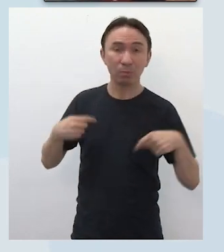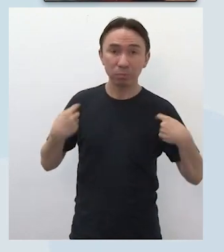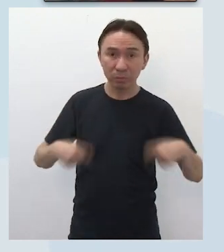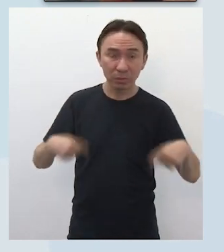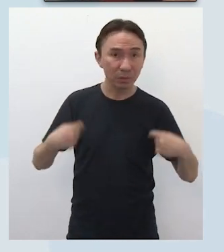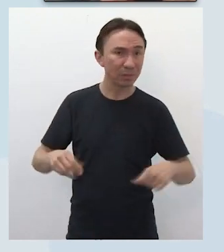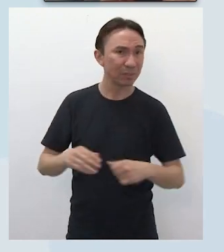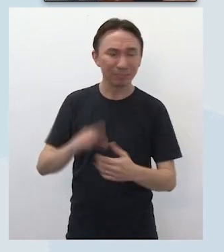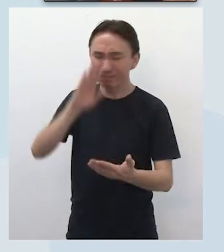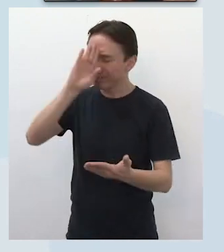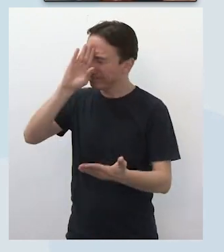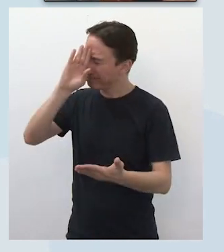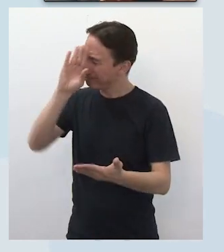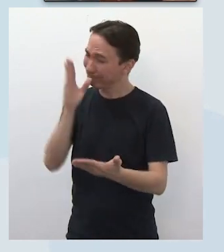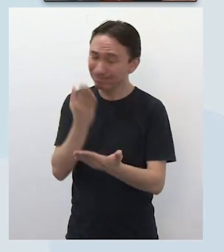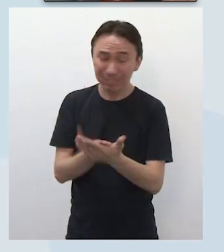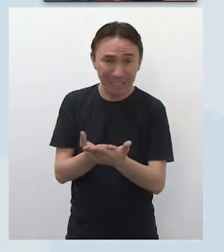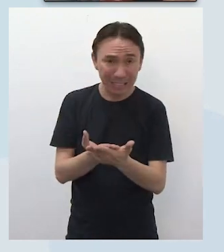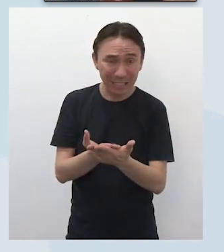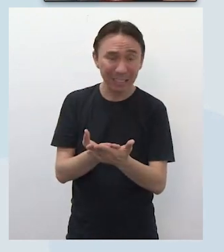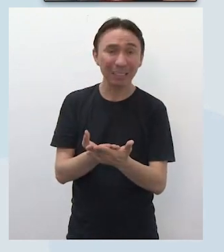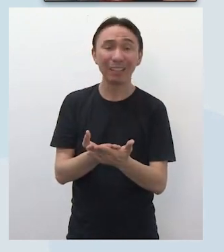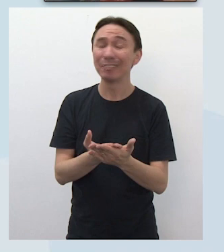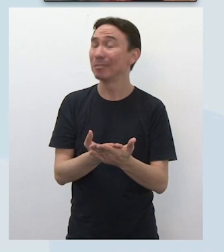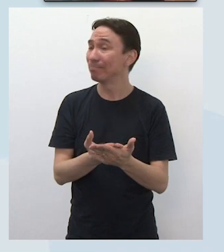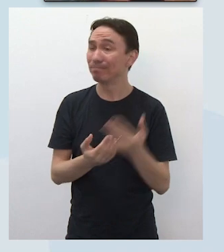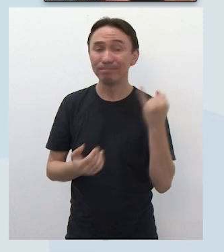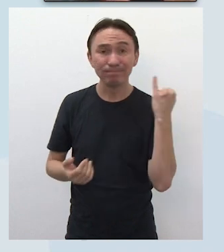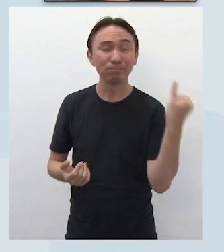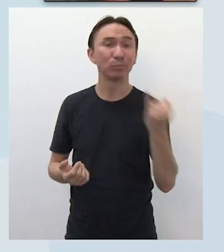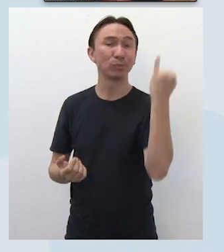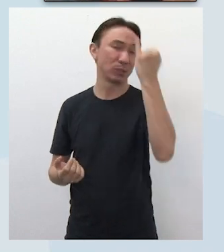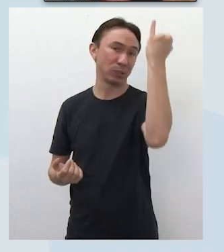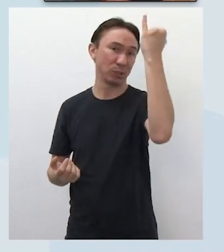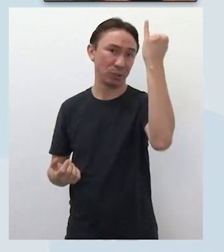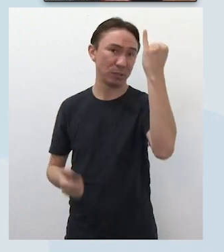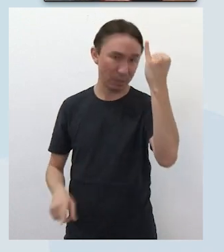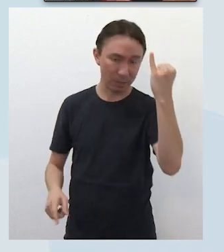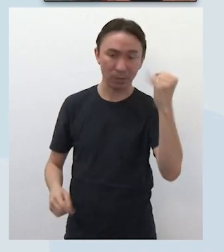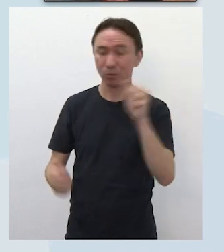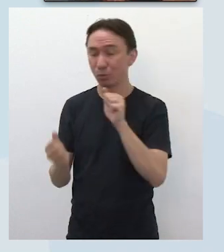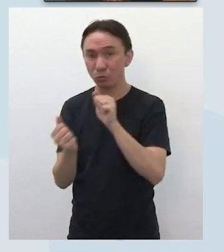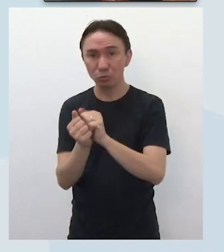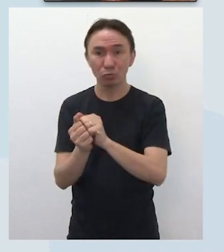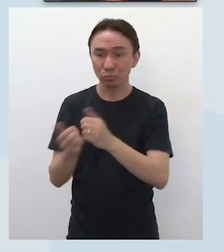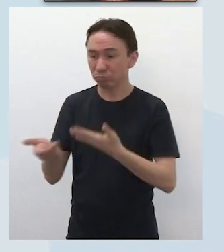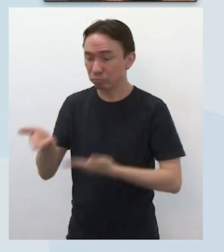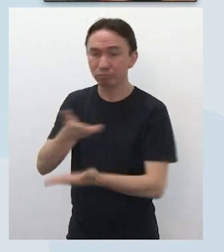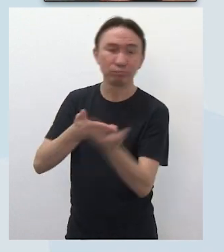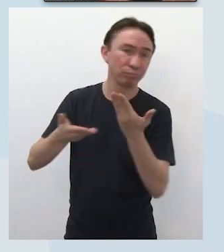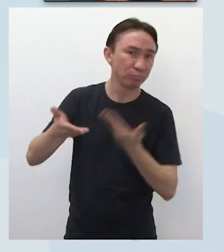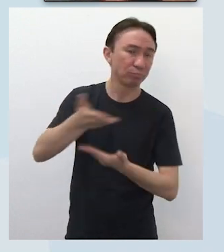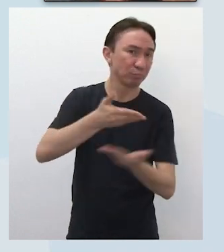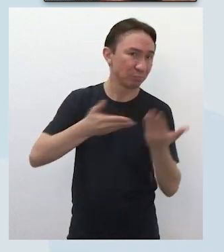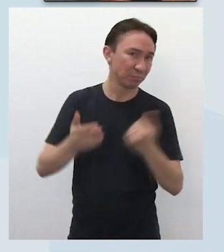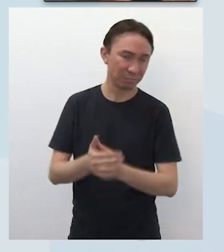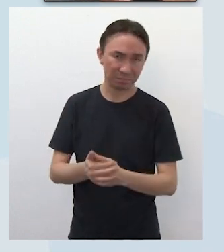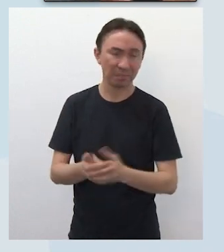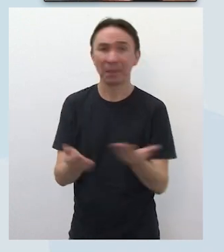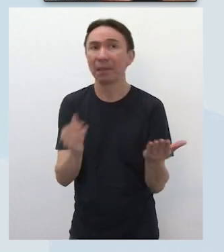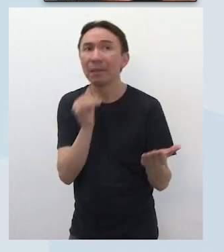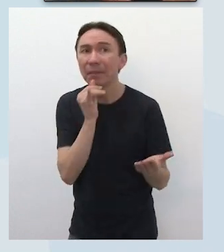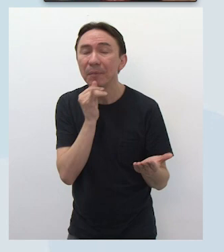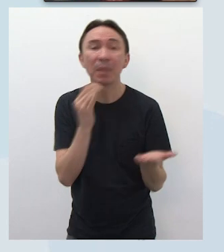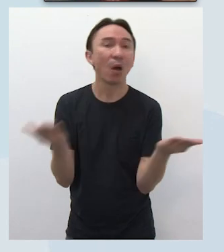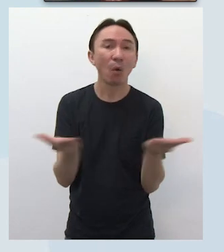moral chave para todo e qualquer tipo de relação. Imaginem que nesse momento de retomada das atividades,